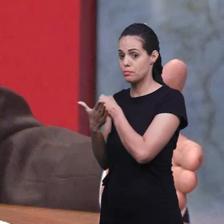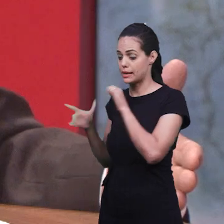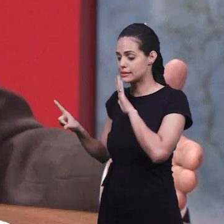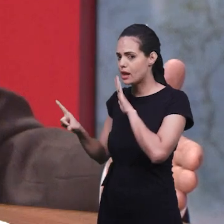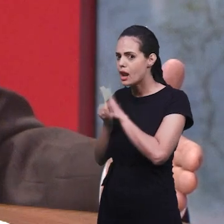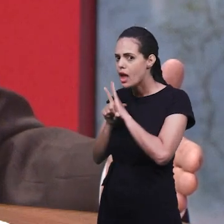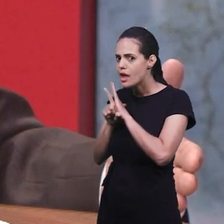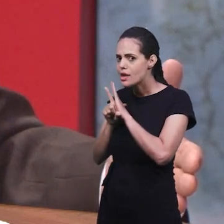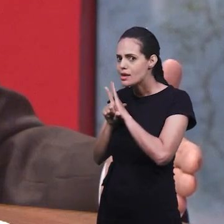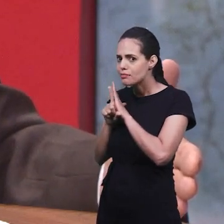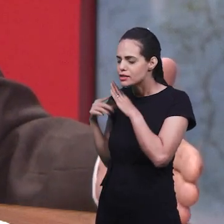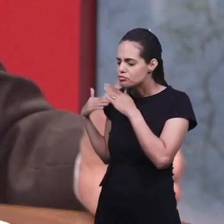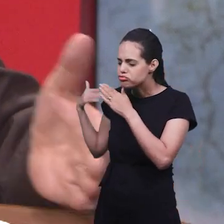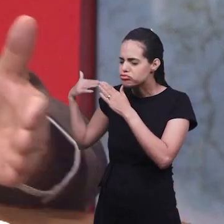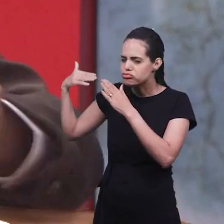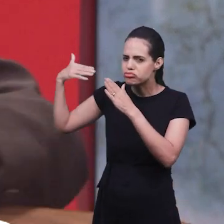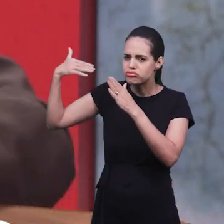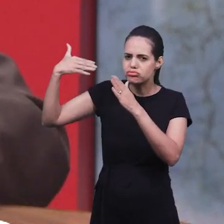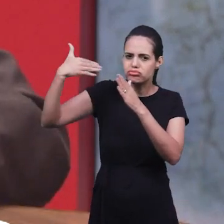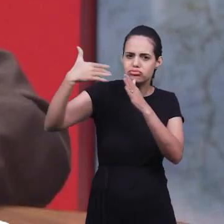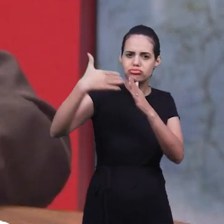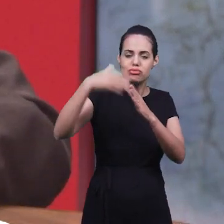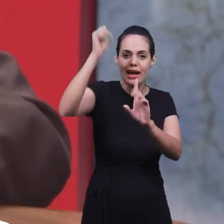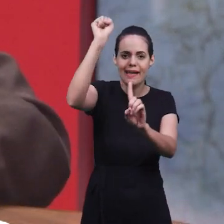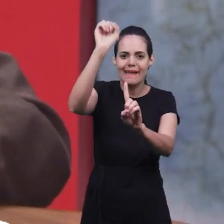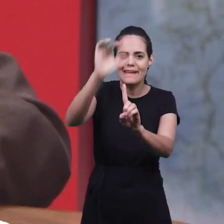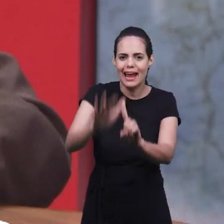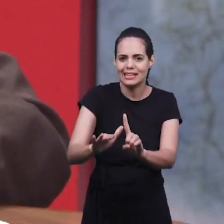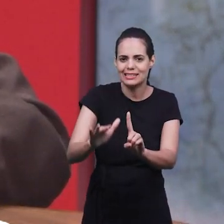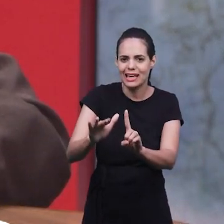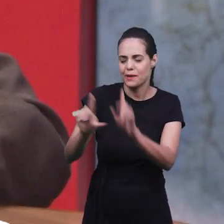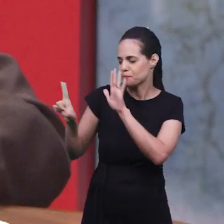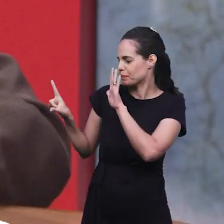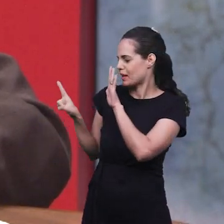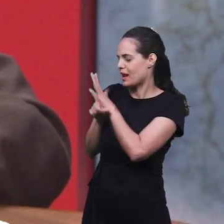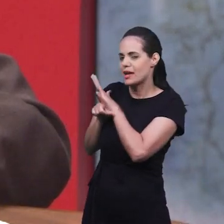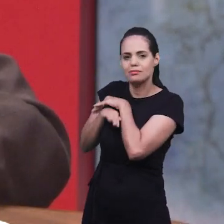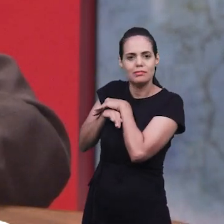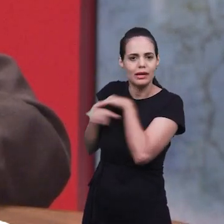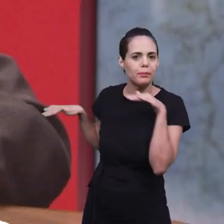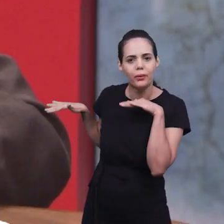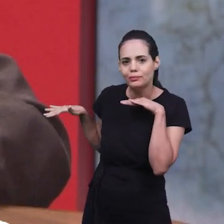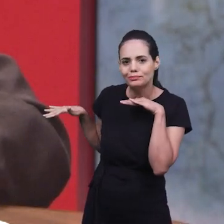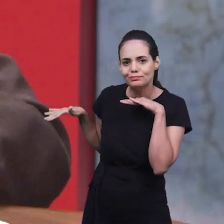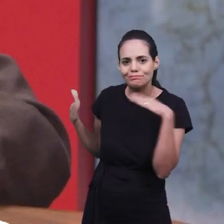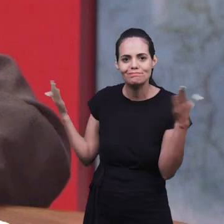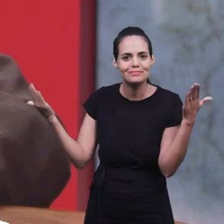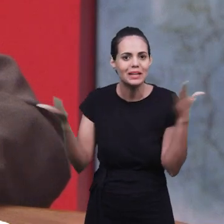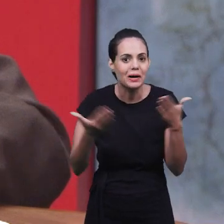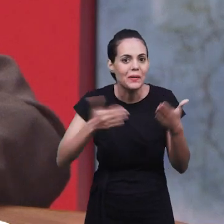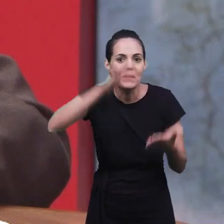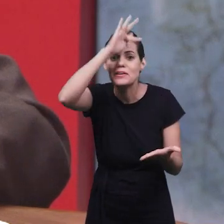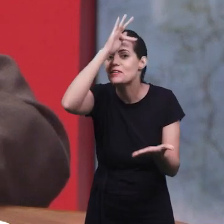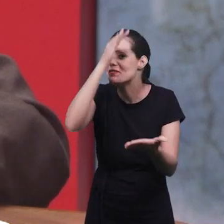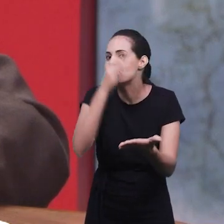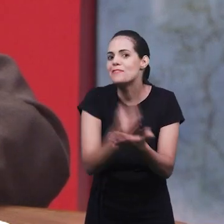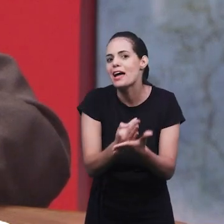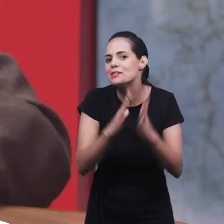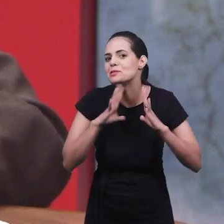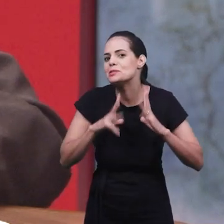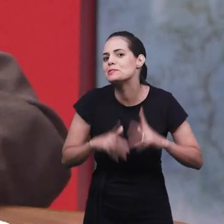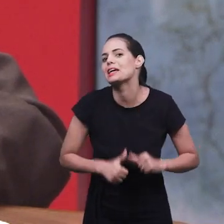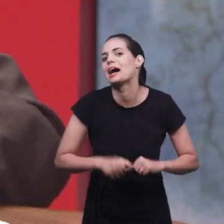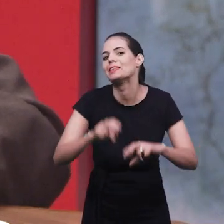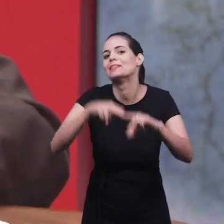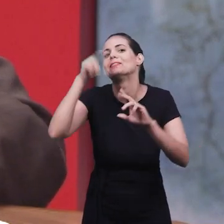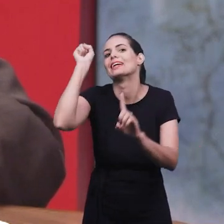guardados pela lei. Mas uma vez vinda a graça, não andamos mais por lei, andamos pela